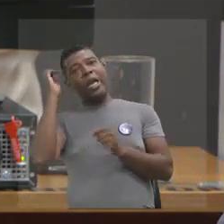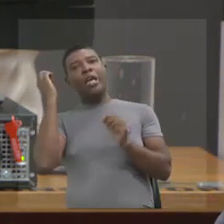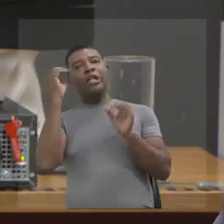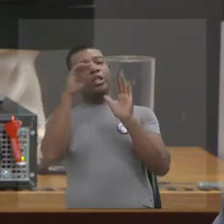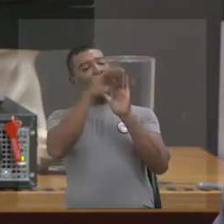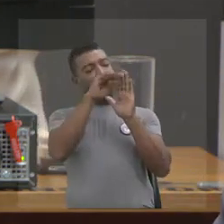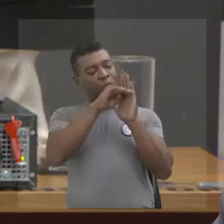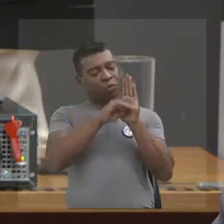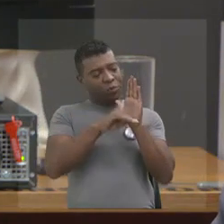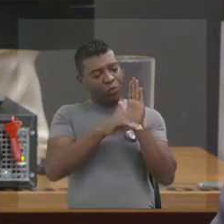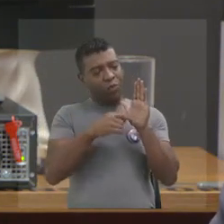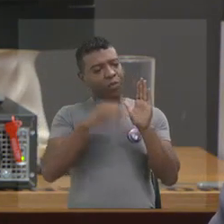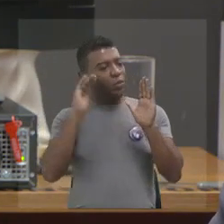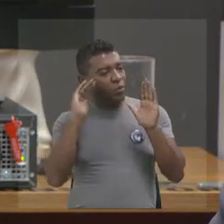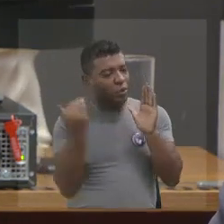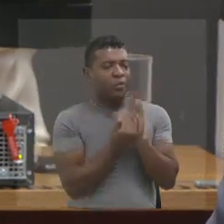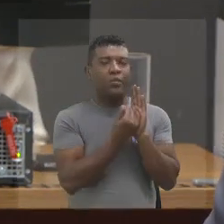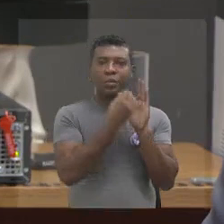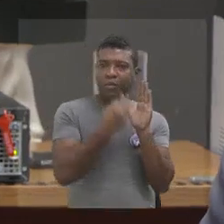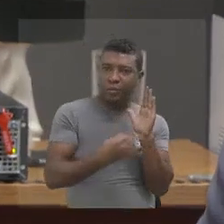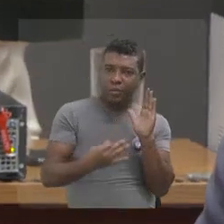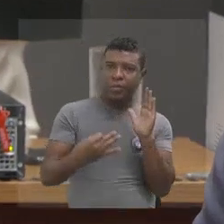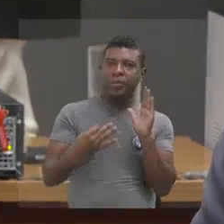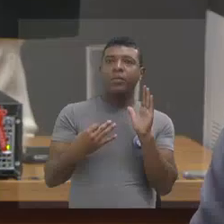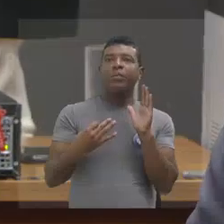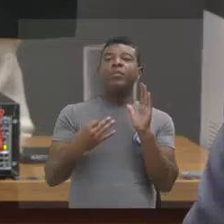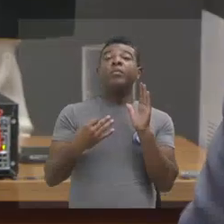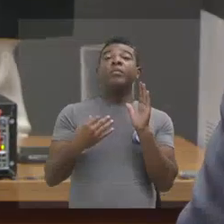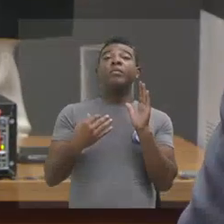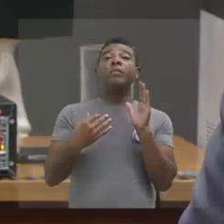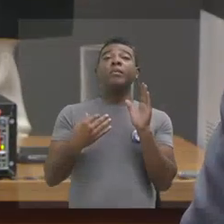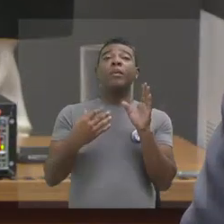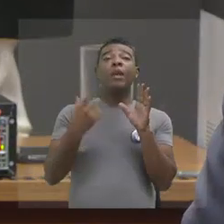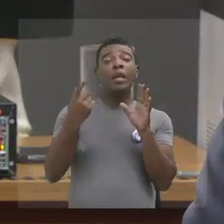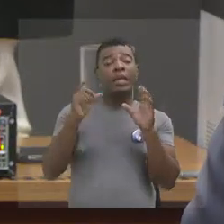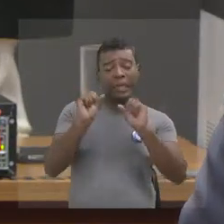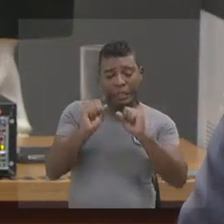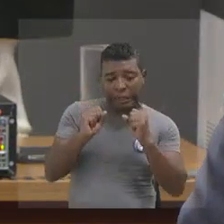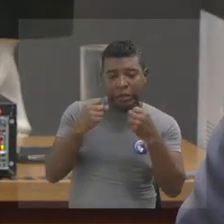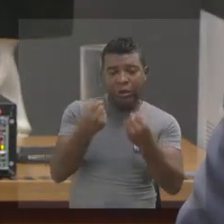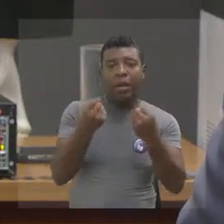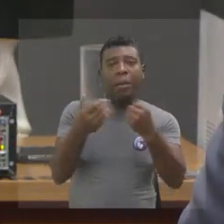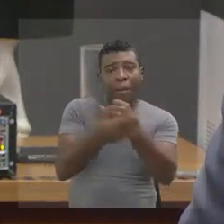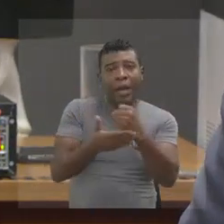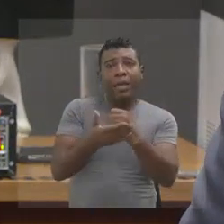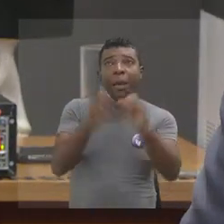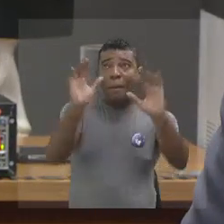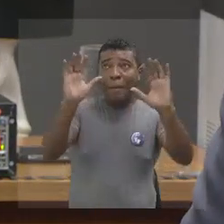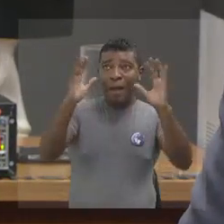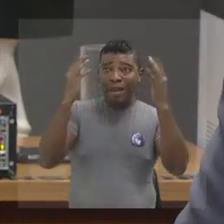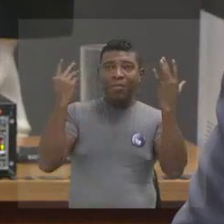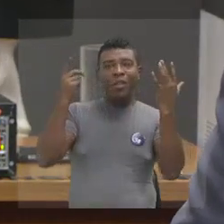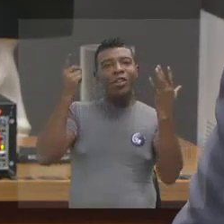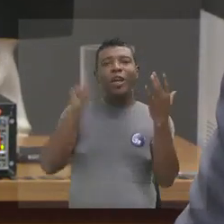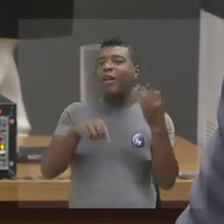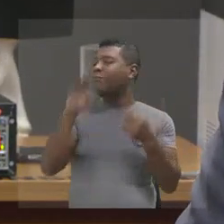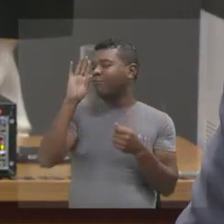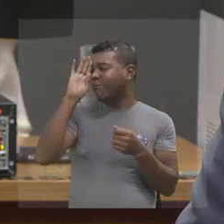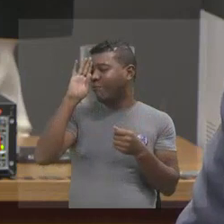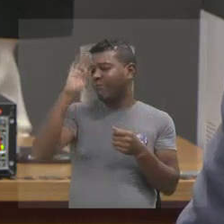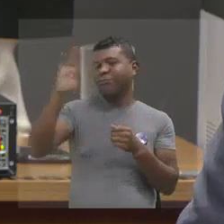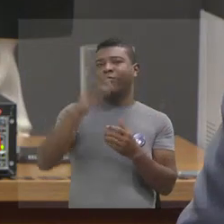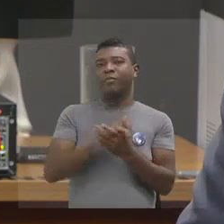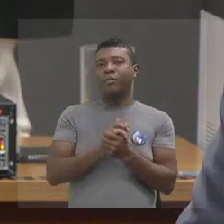a questão de segurança é básica questão do meio ambiente é básica mas é que eu tenho os